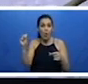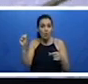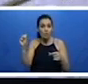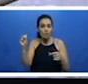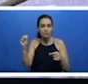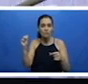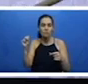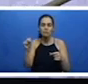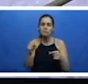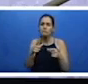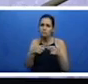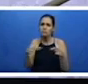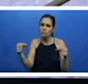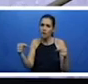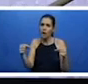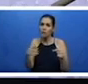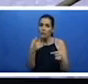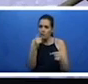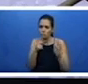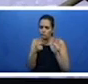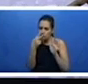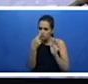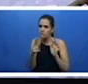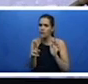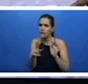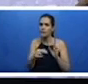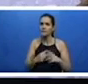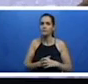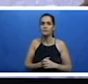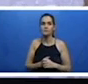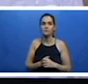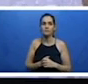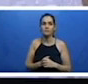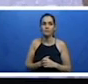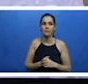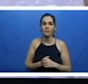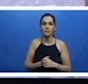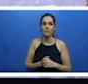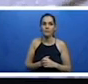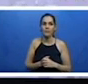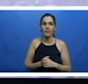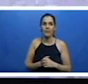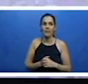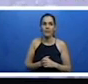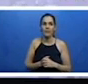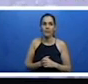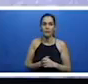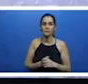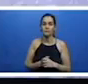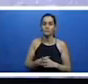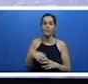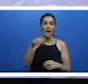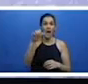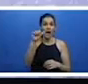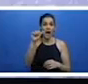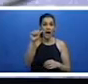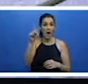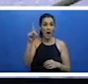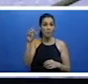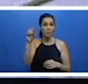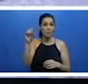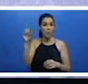tem cauda. A salamandra. Eu vou mostrar foto de todos esses animais ao longo dos próximos slides. E os ápodos